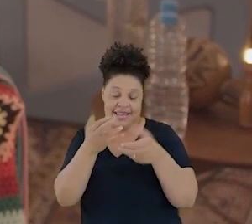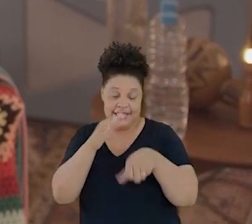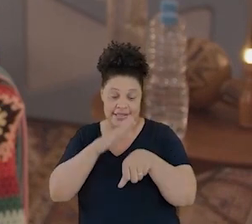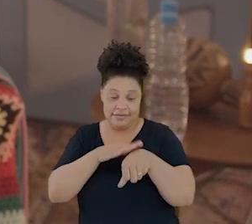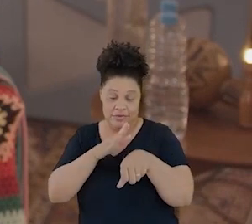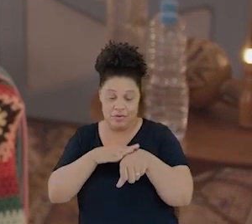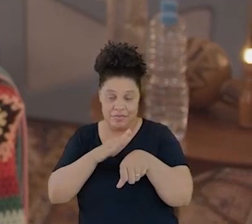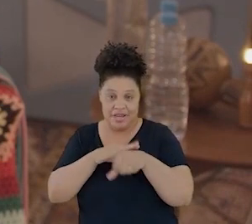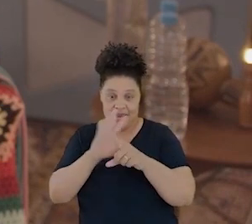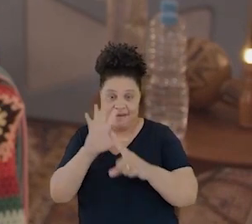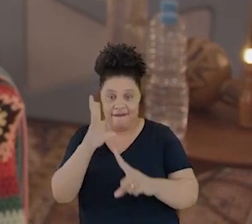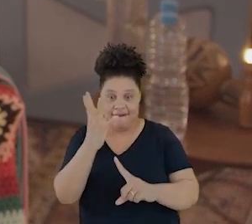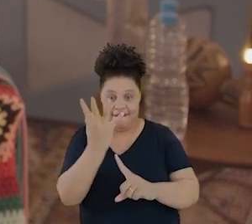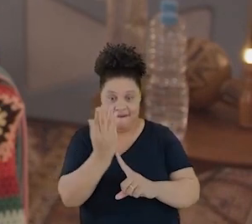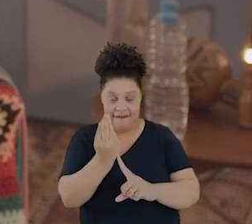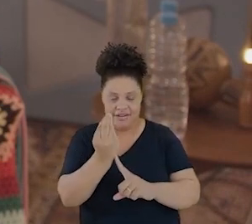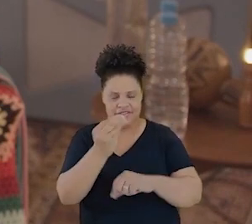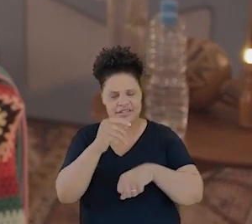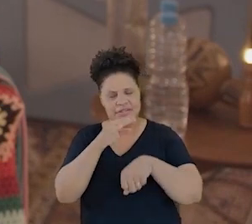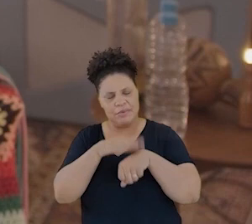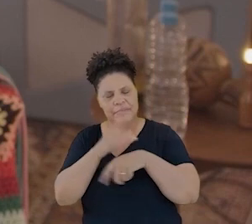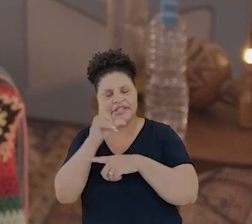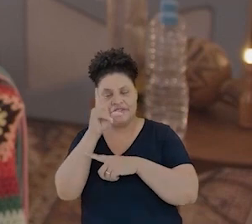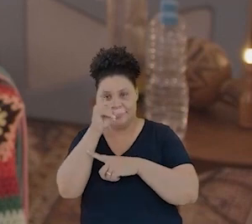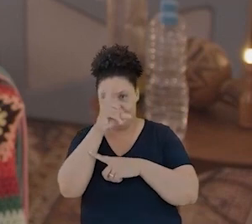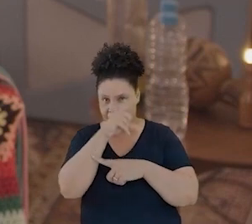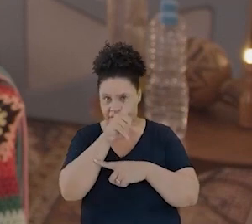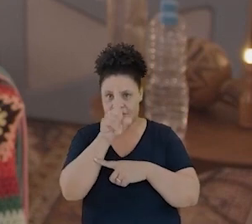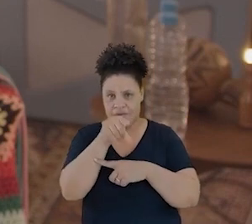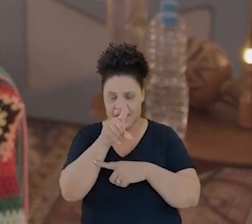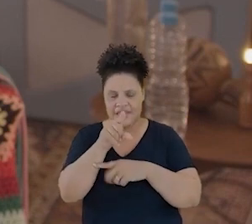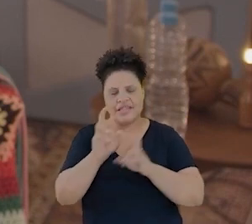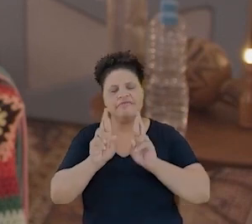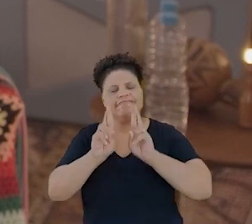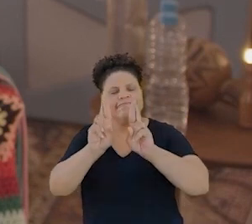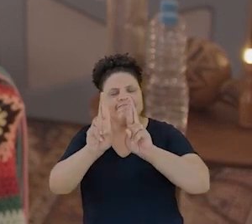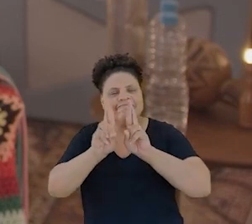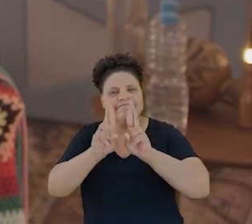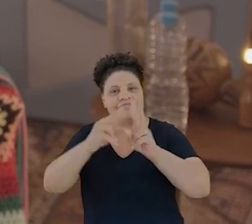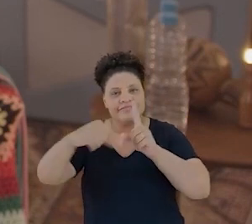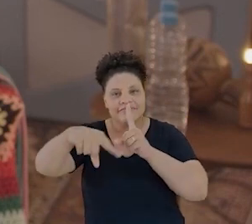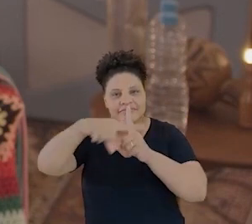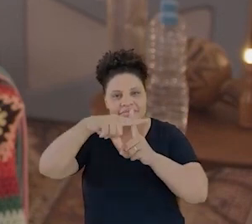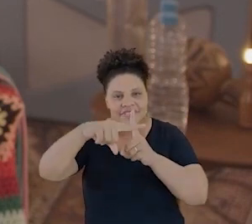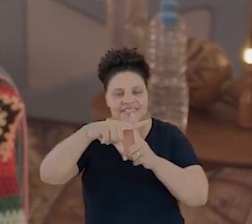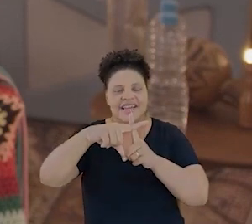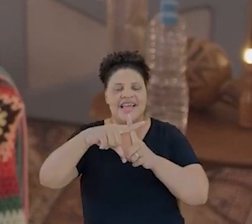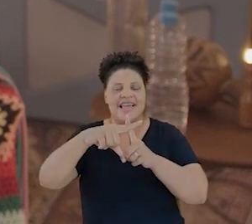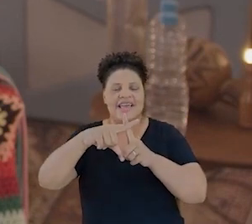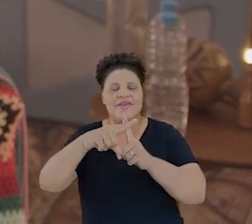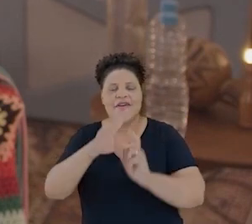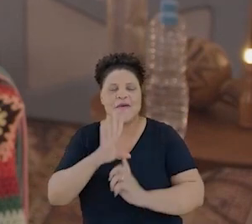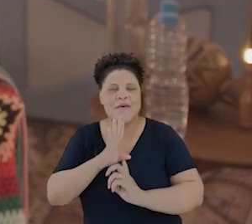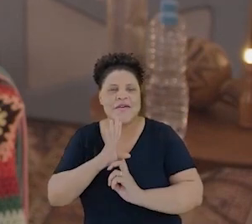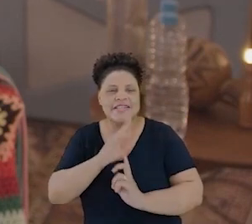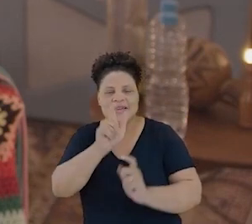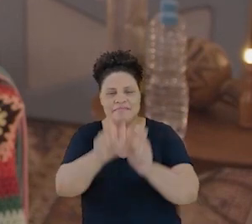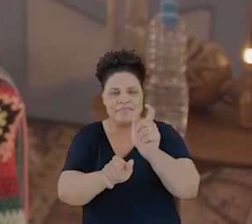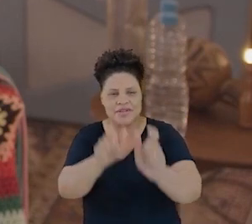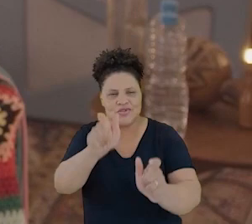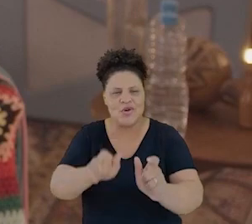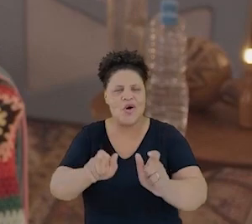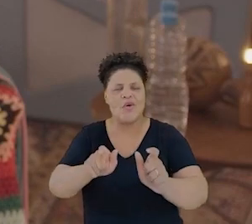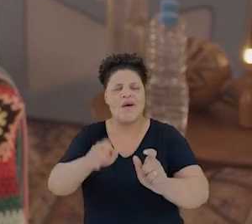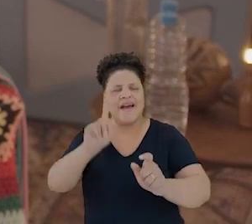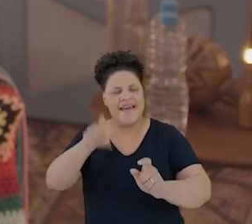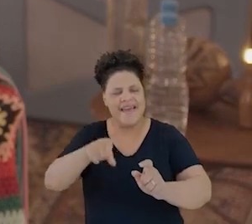de reclusão. E a minha expectativa é poder expandir, conhecer gente, fazer música e tocar muito